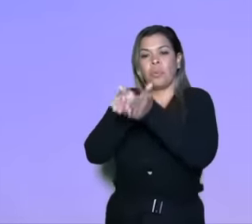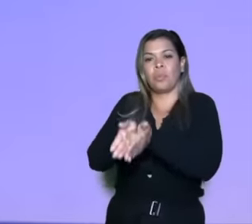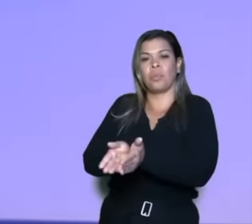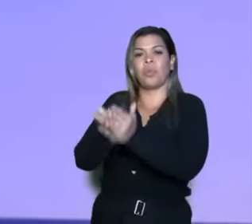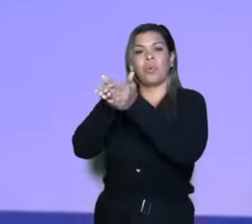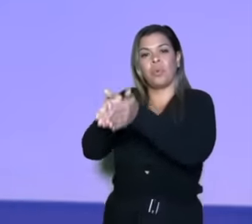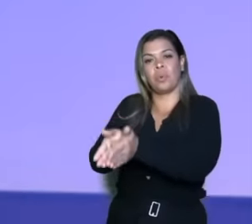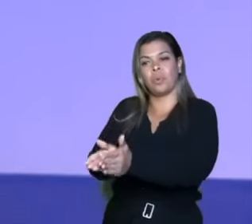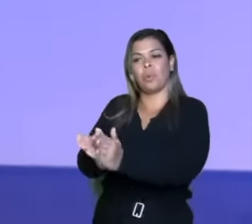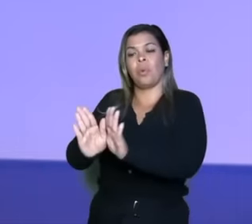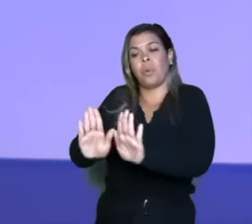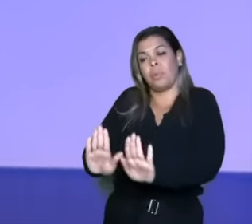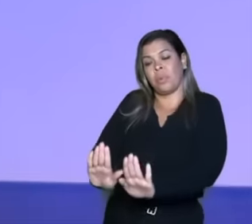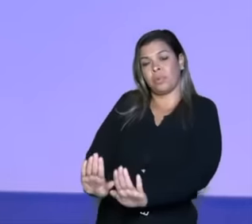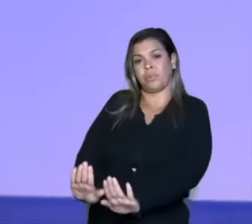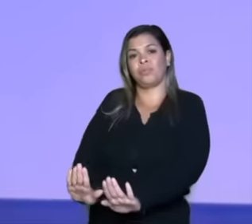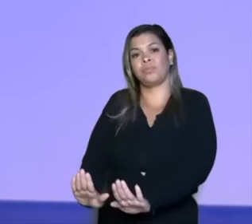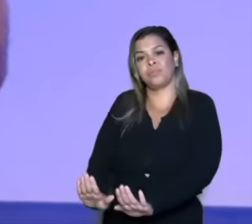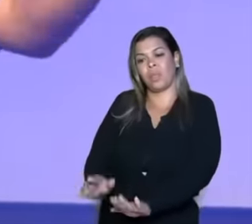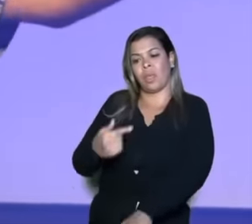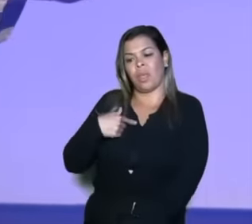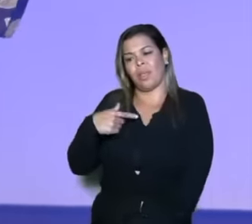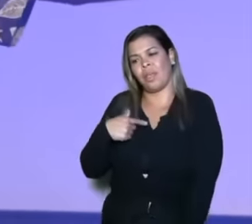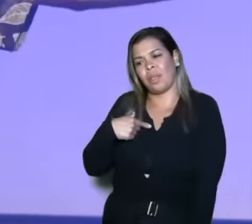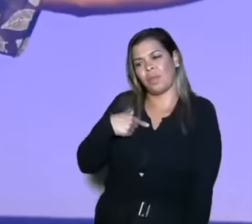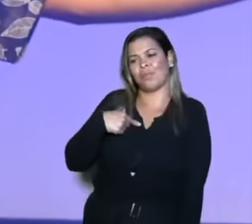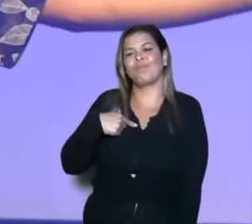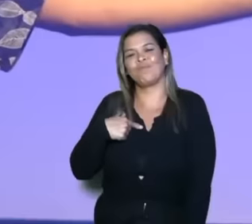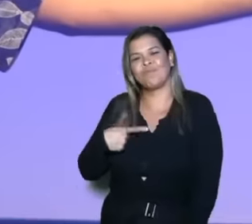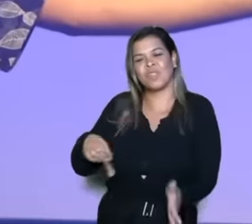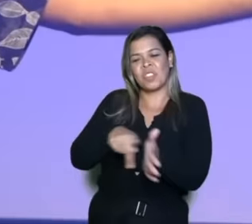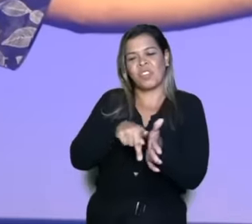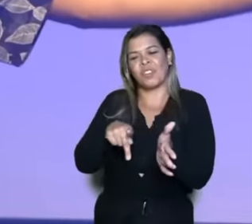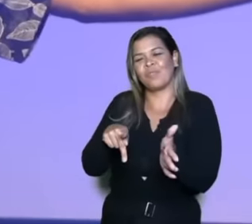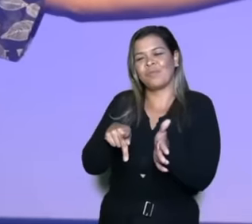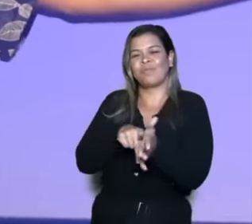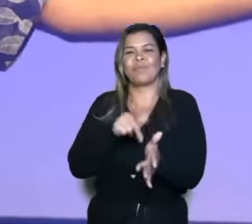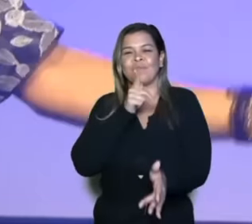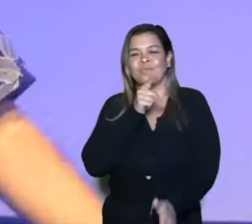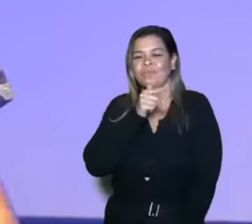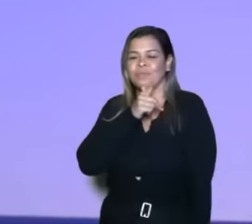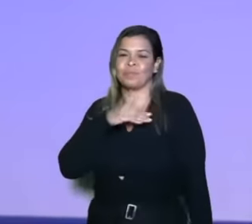mas Pedro, eu sou o dono desse mar.